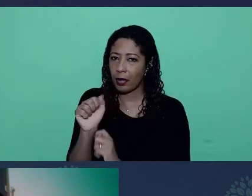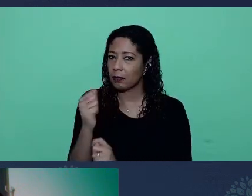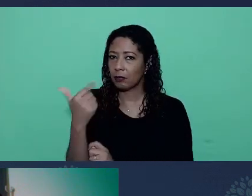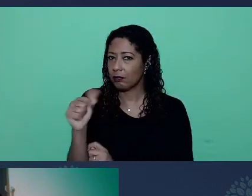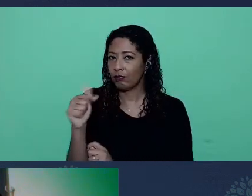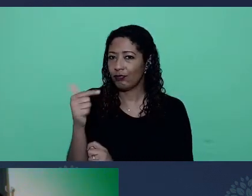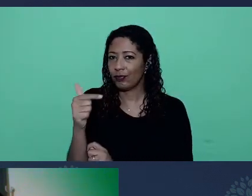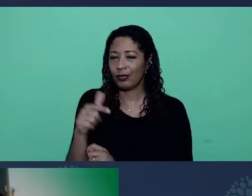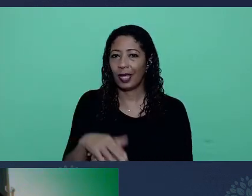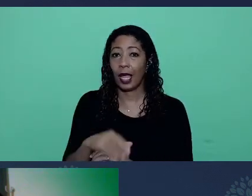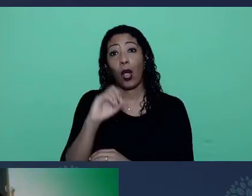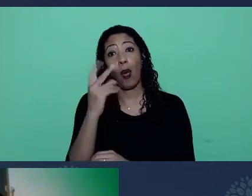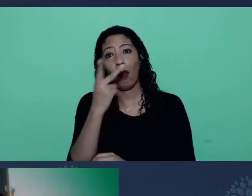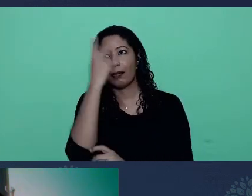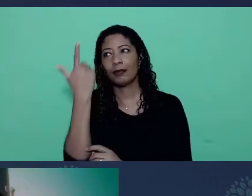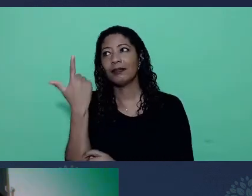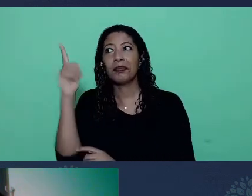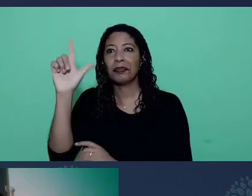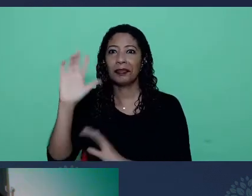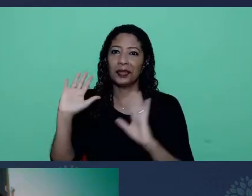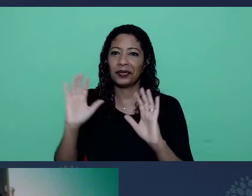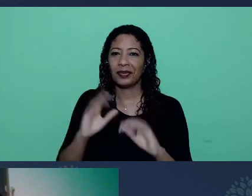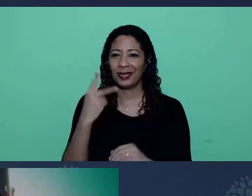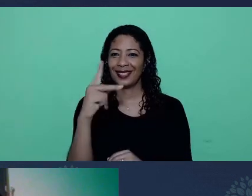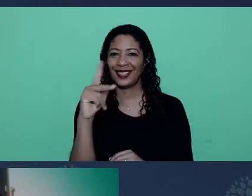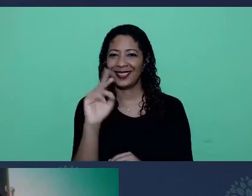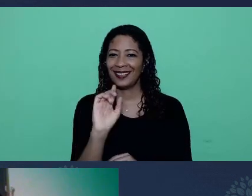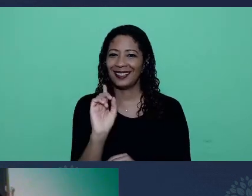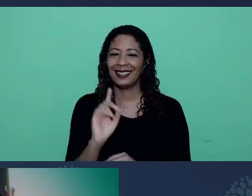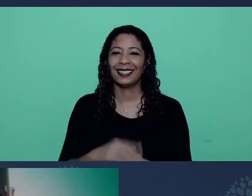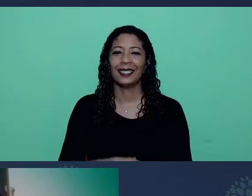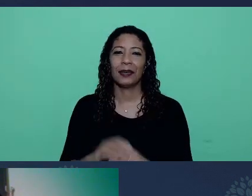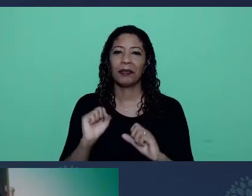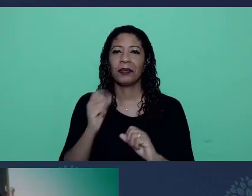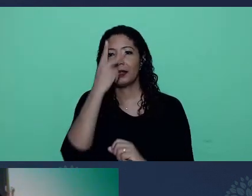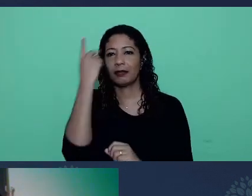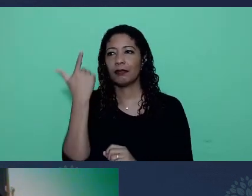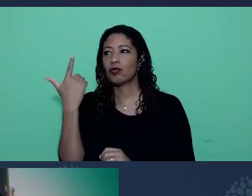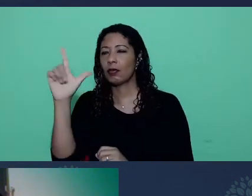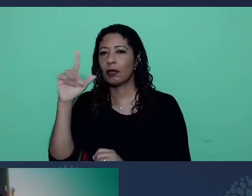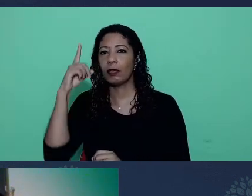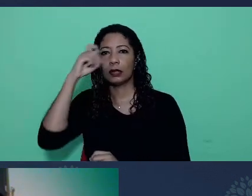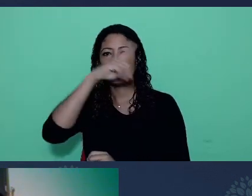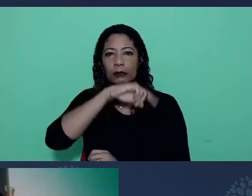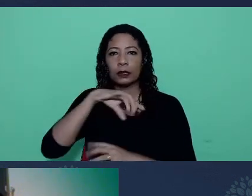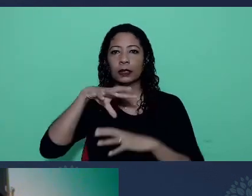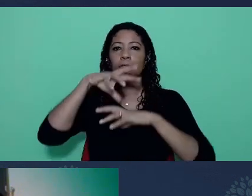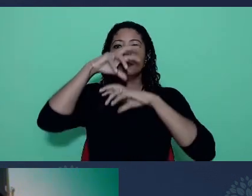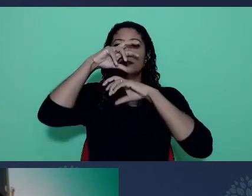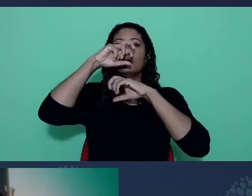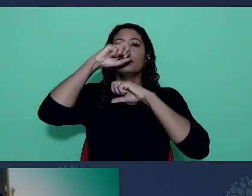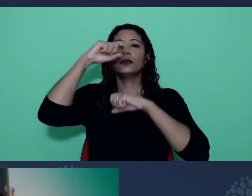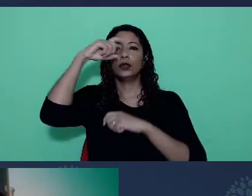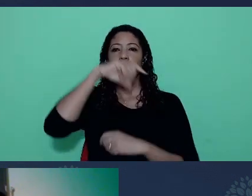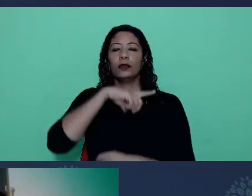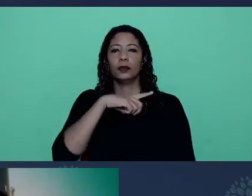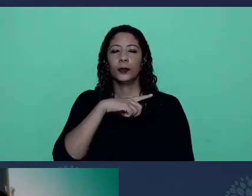asma, ou de quem você está dizendo que fica com dificuldade para respirar.